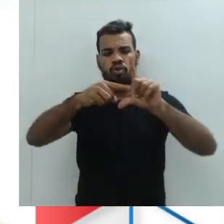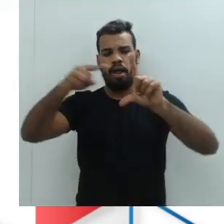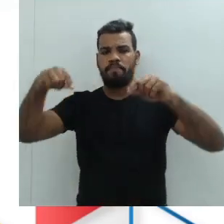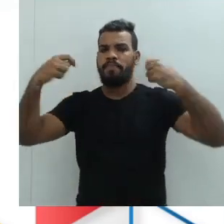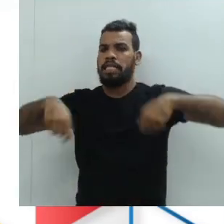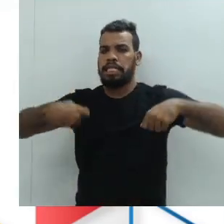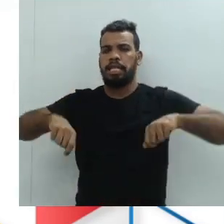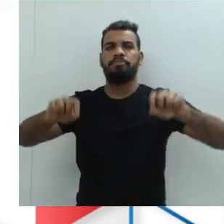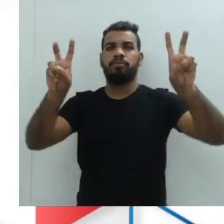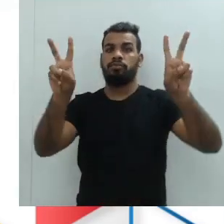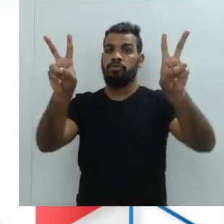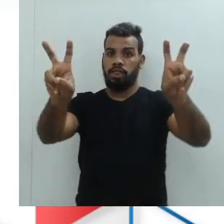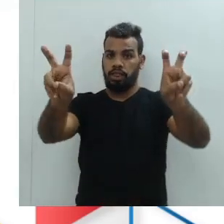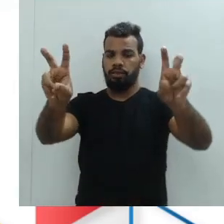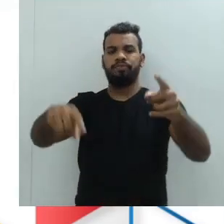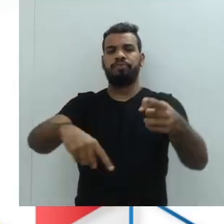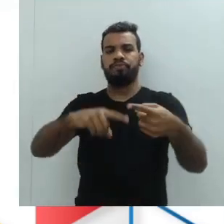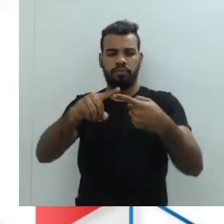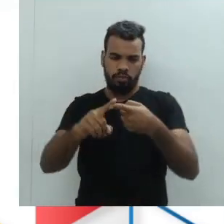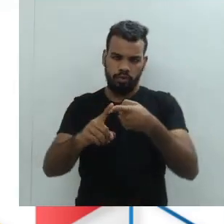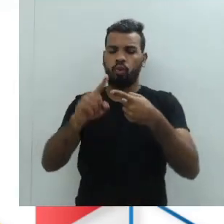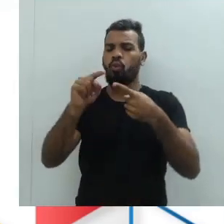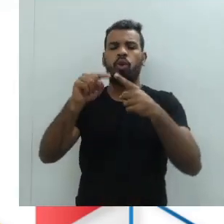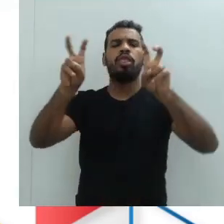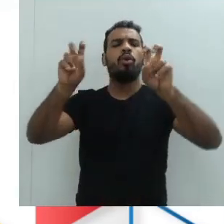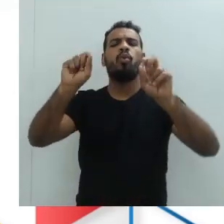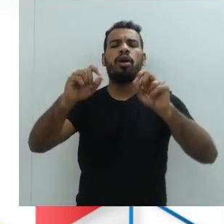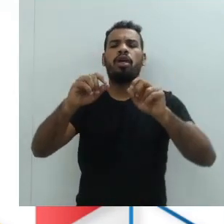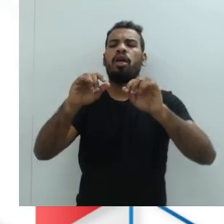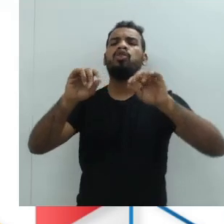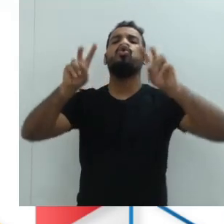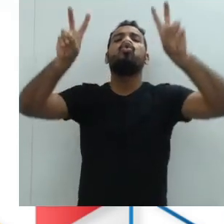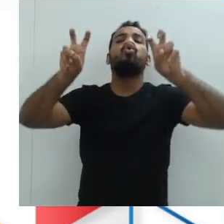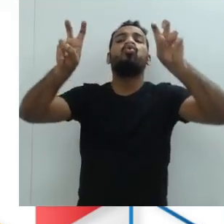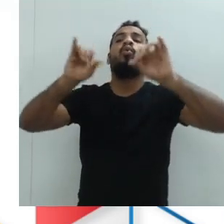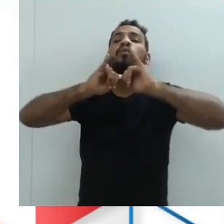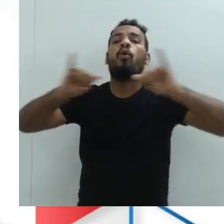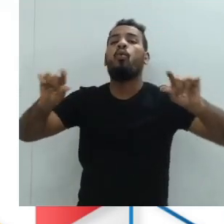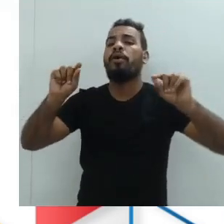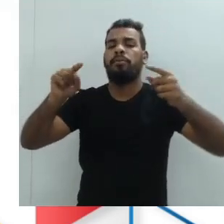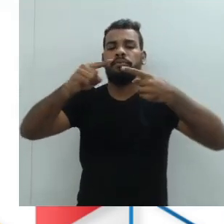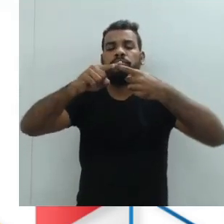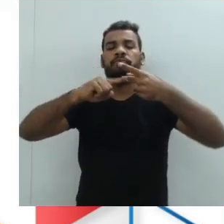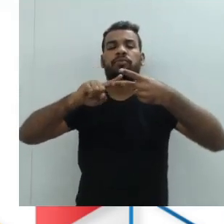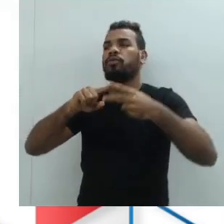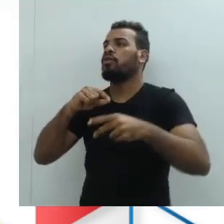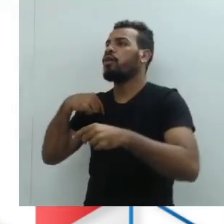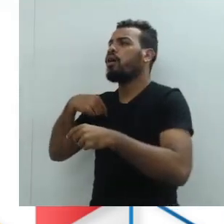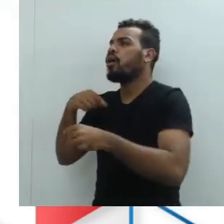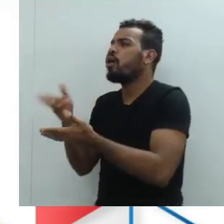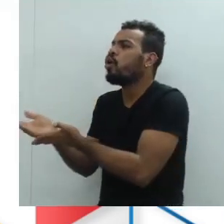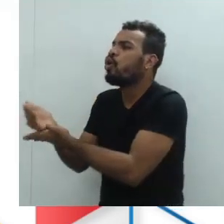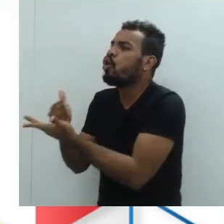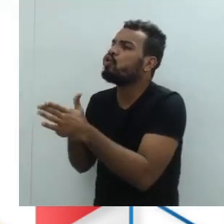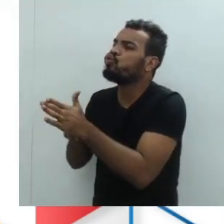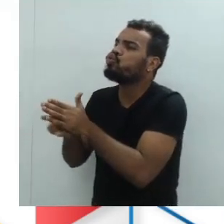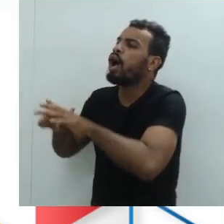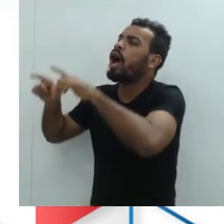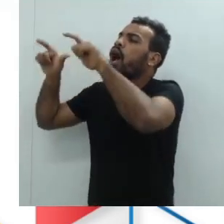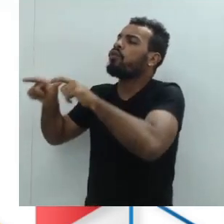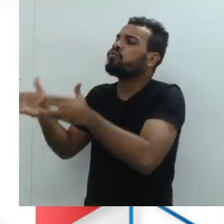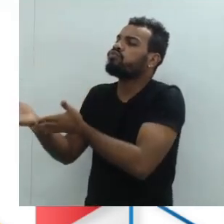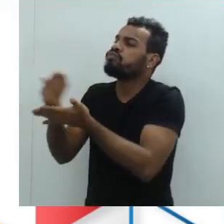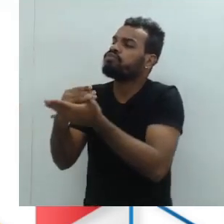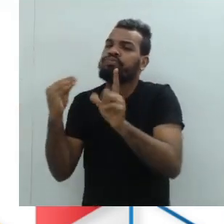gráfico, que indica a informação que ele está se referindo, a fonte, de onde foi que aquele gráfico foi